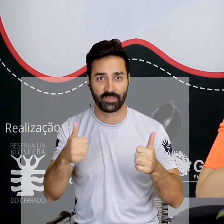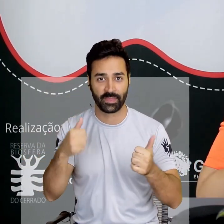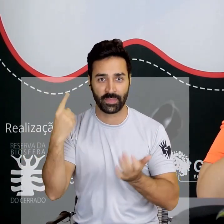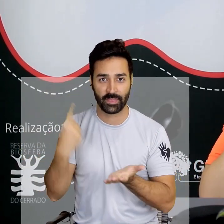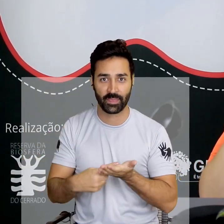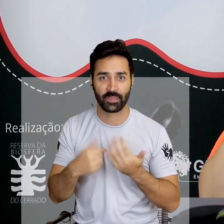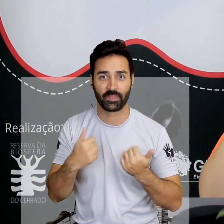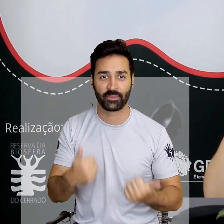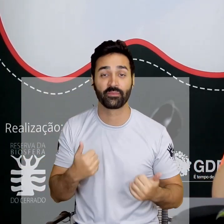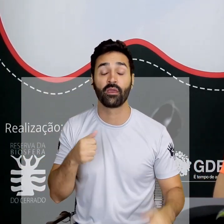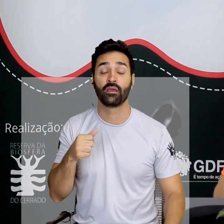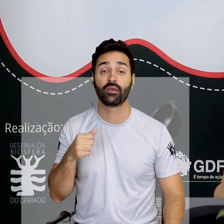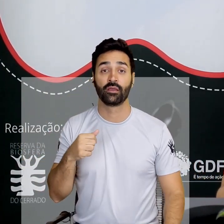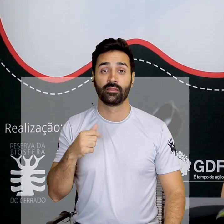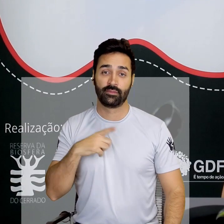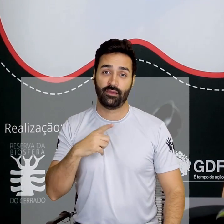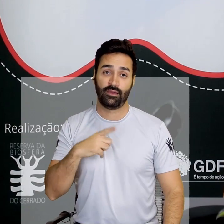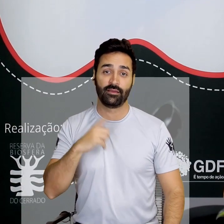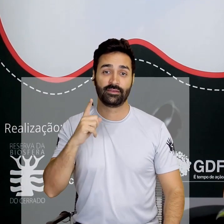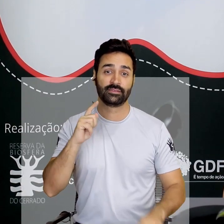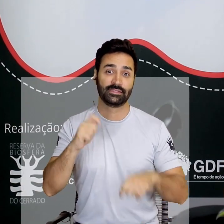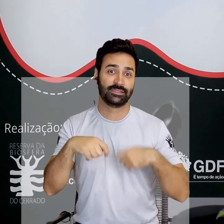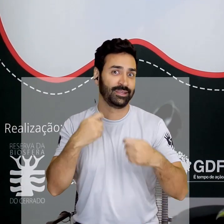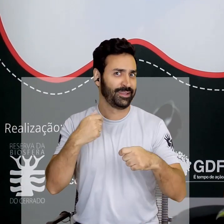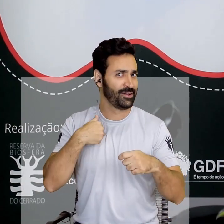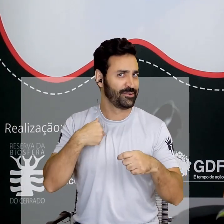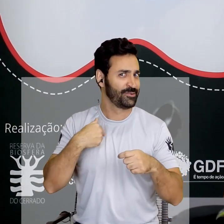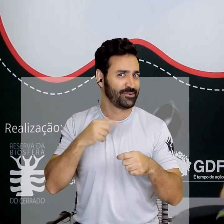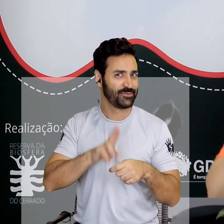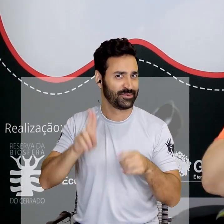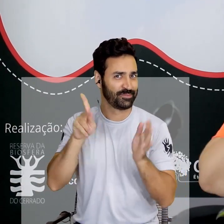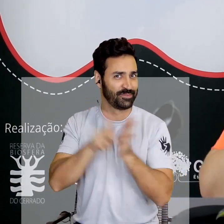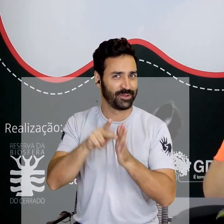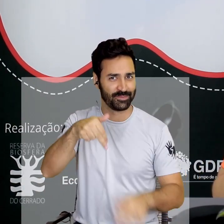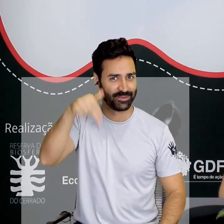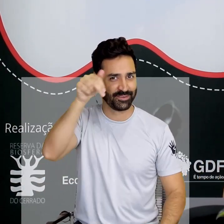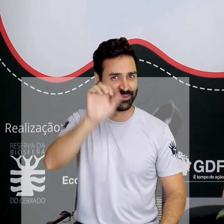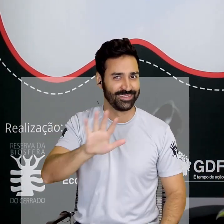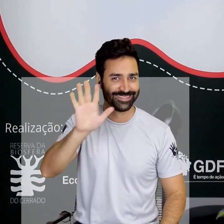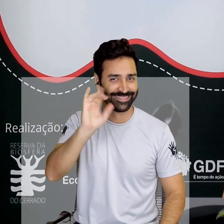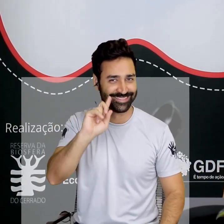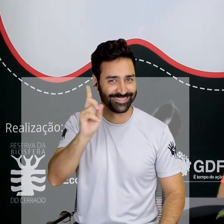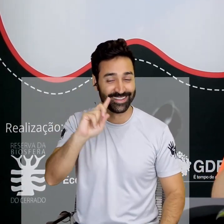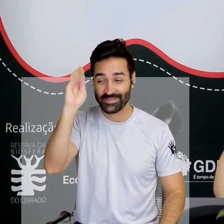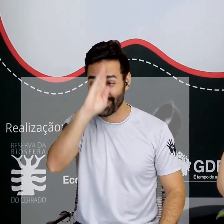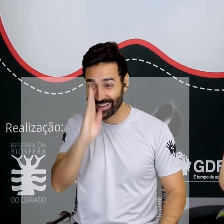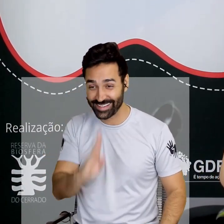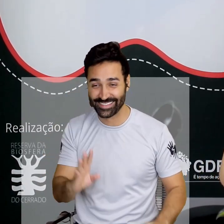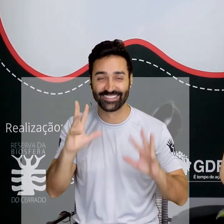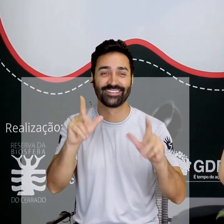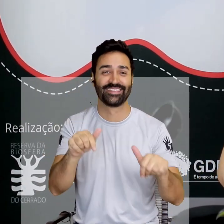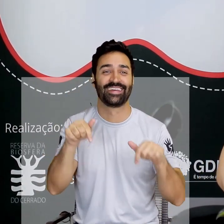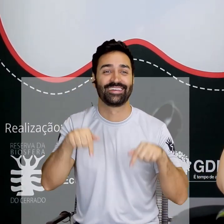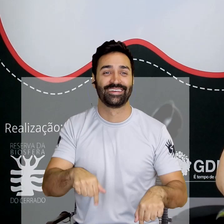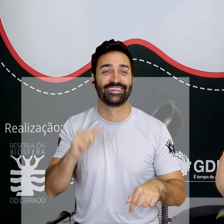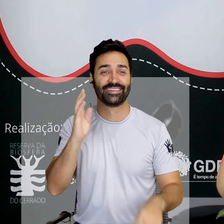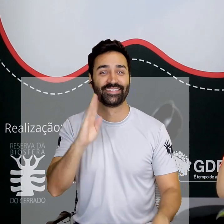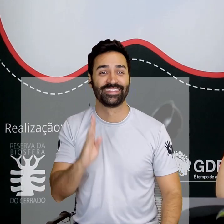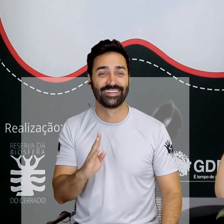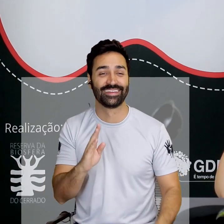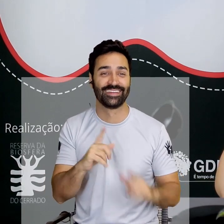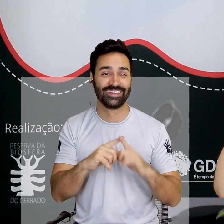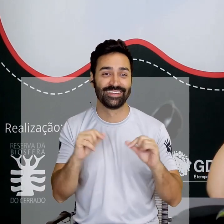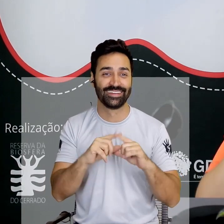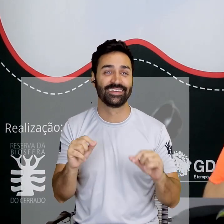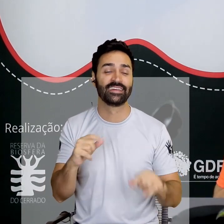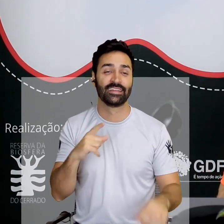é o que a Ok. gente usa. E os sinais que ele usa não são do Nordeste só, são do Brasil. A gente usa muito aqui em Mas Brasília assim, são também. muitos lá